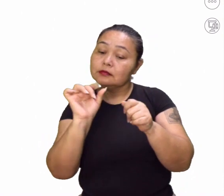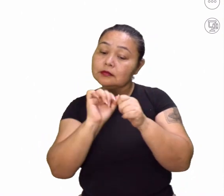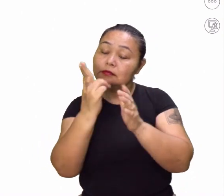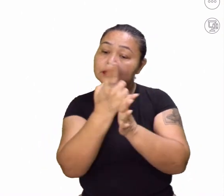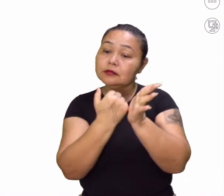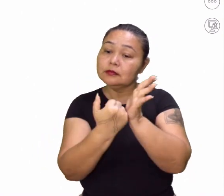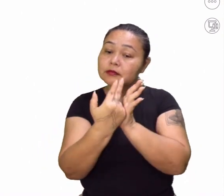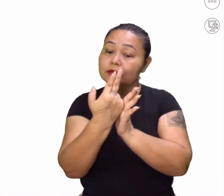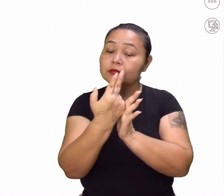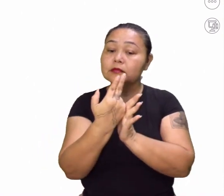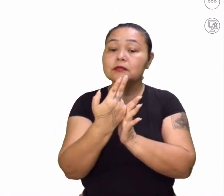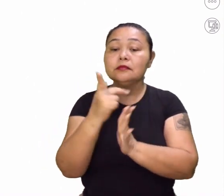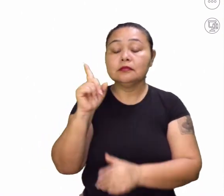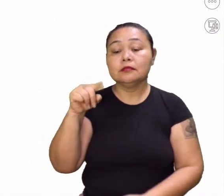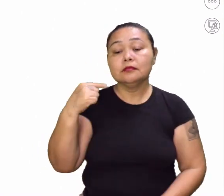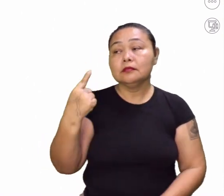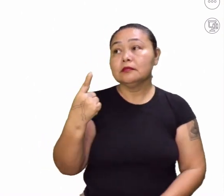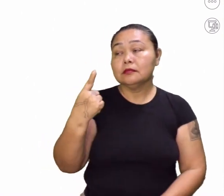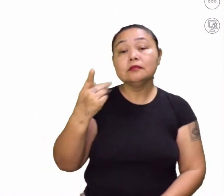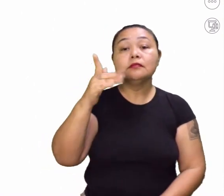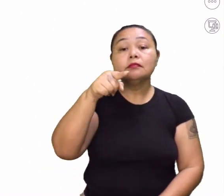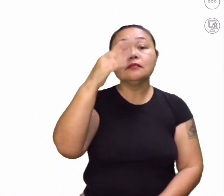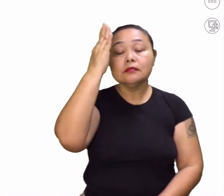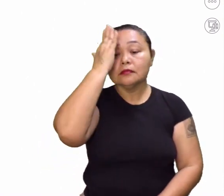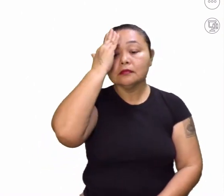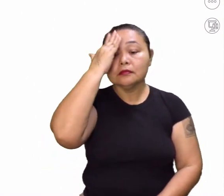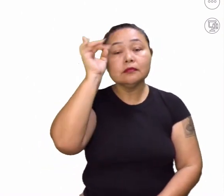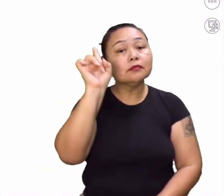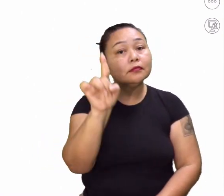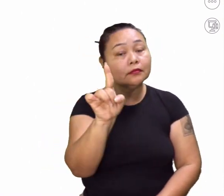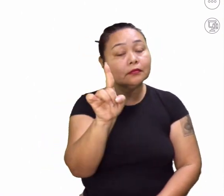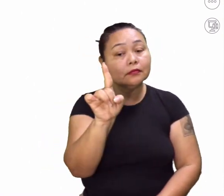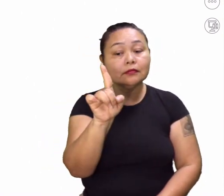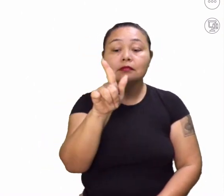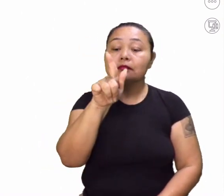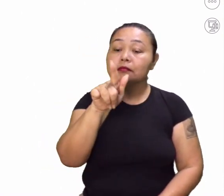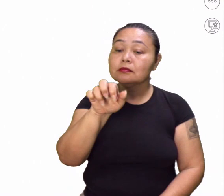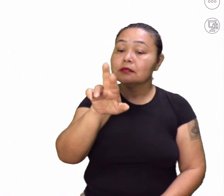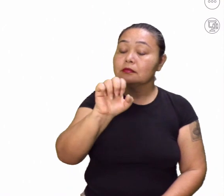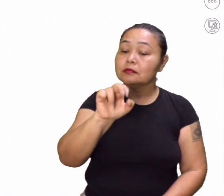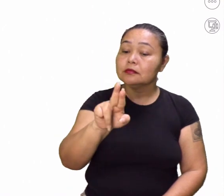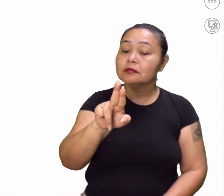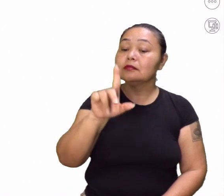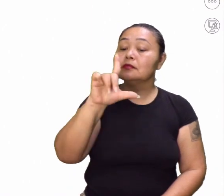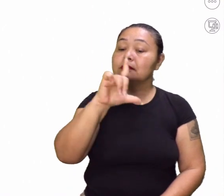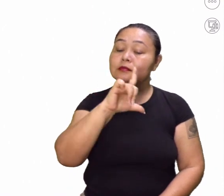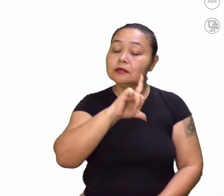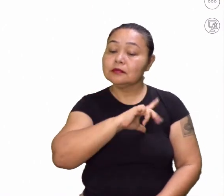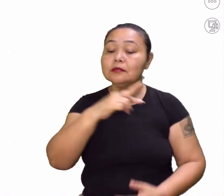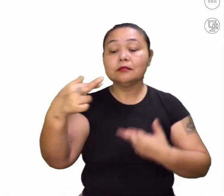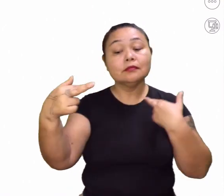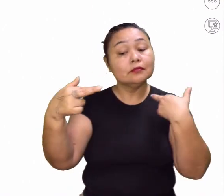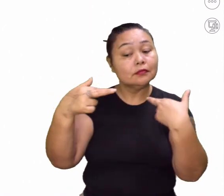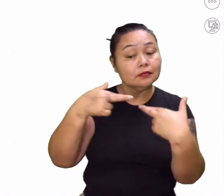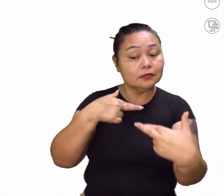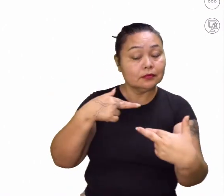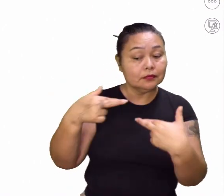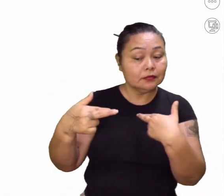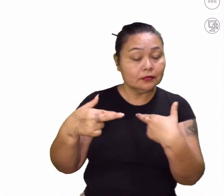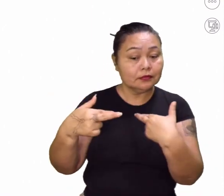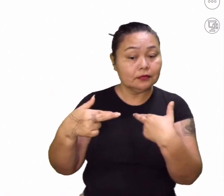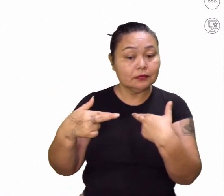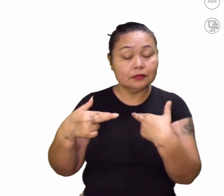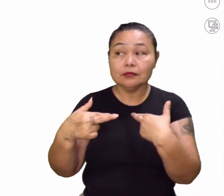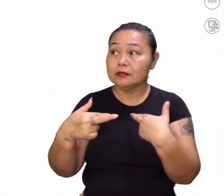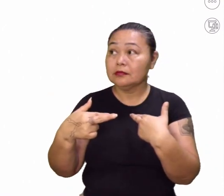aqui, e para ele entender que esses graus está relacionado